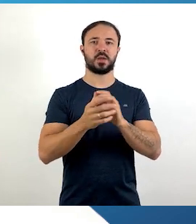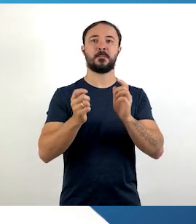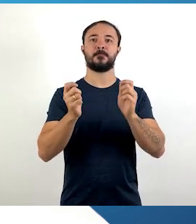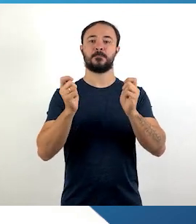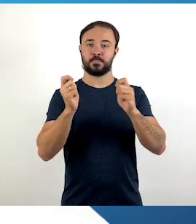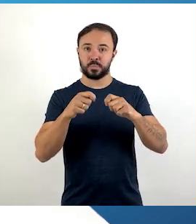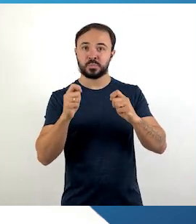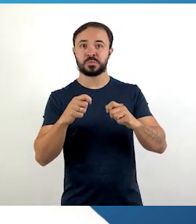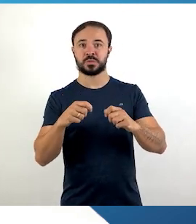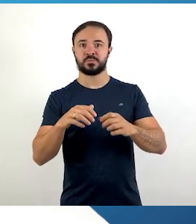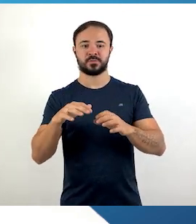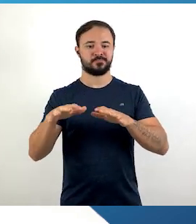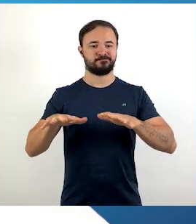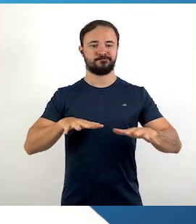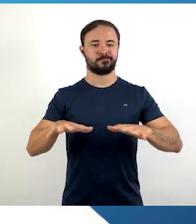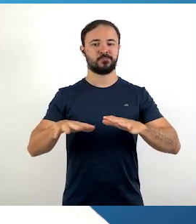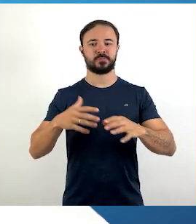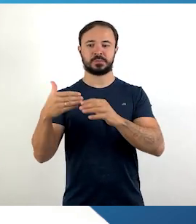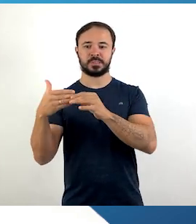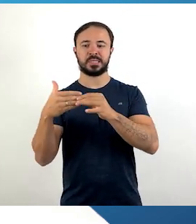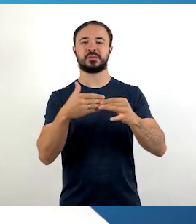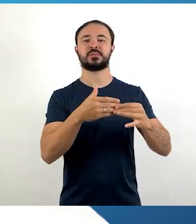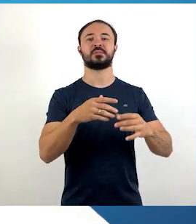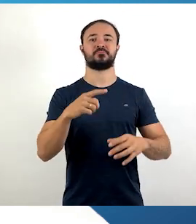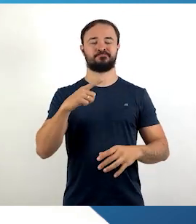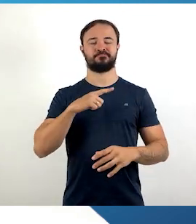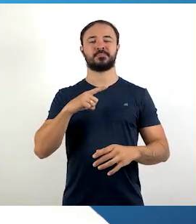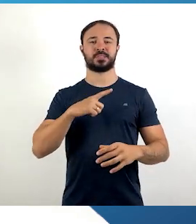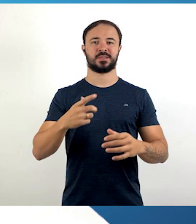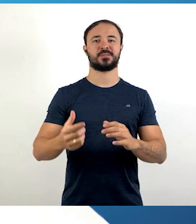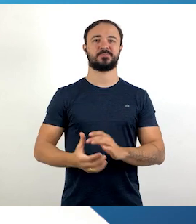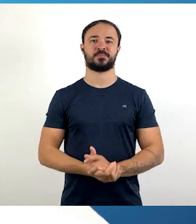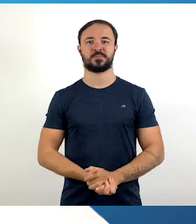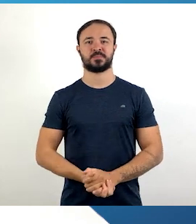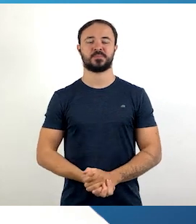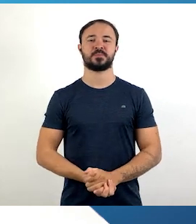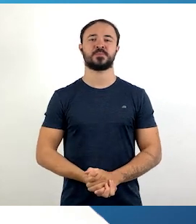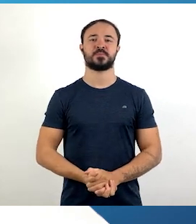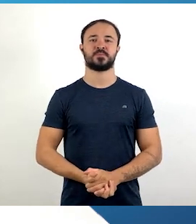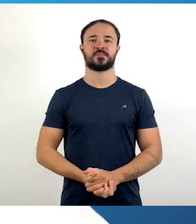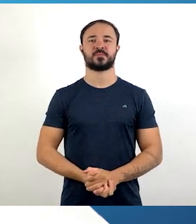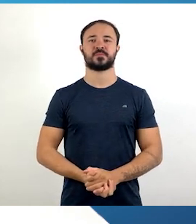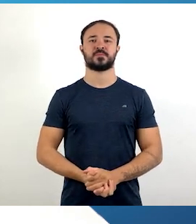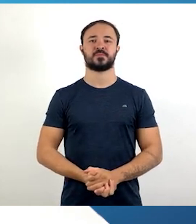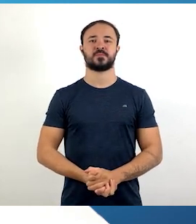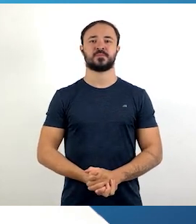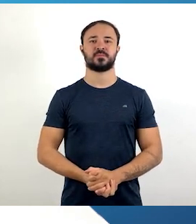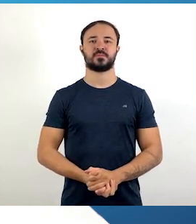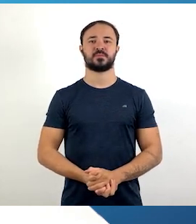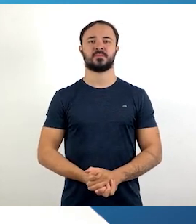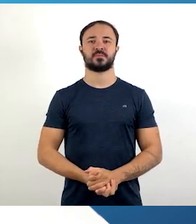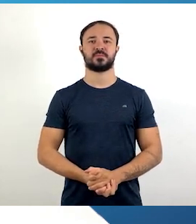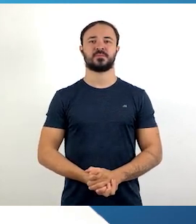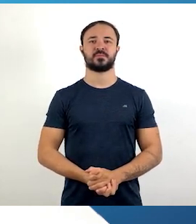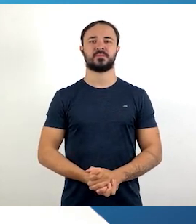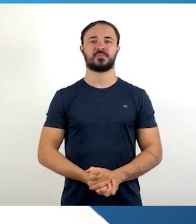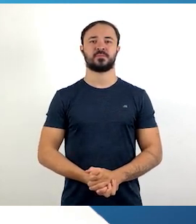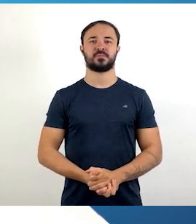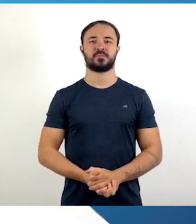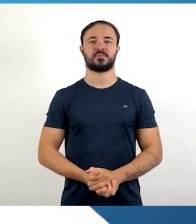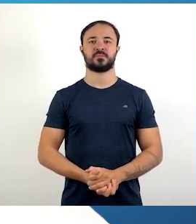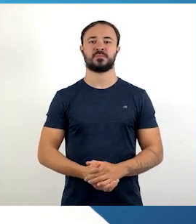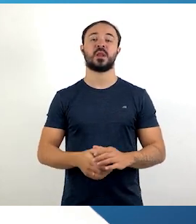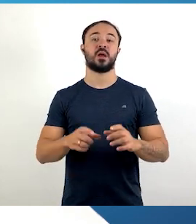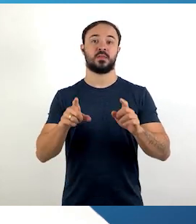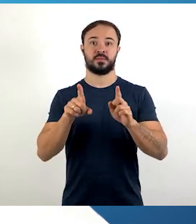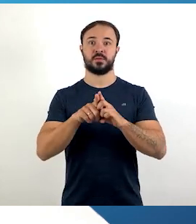ser móvel, para que nós possamos acoplar o nosso eixo. Esse eixo,